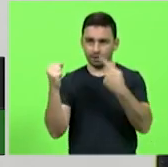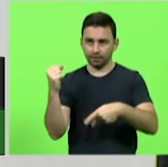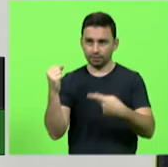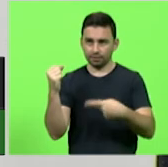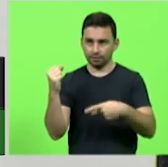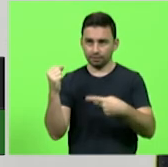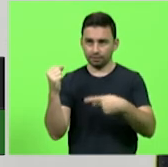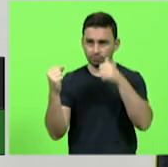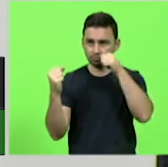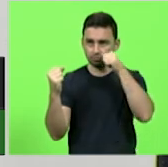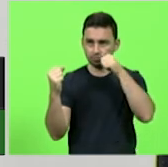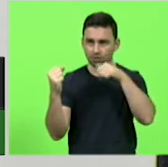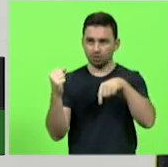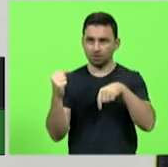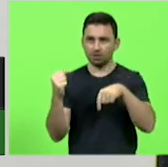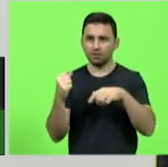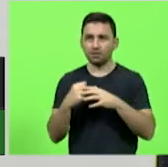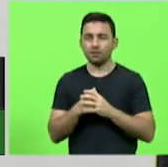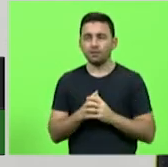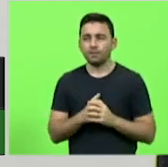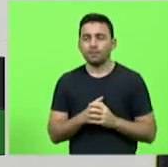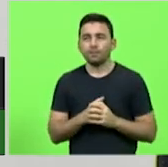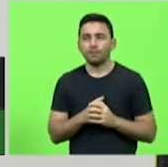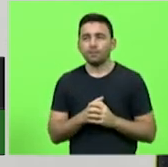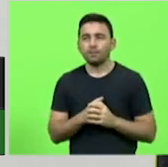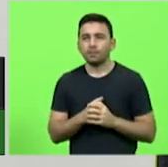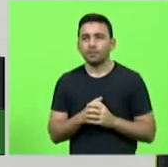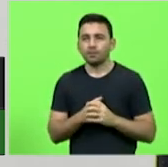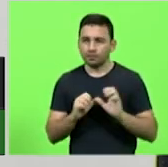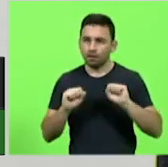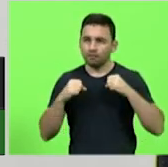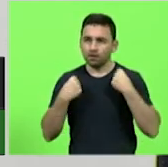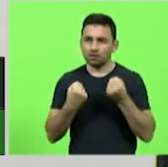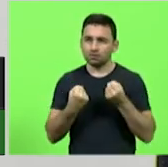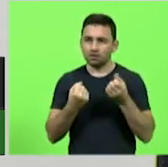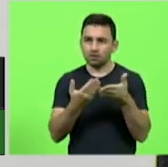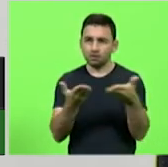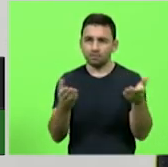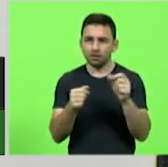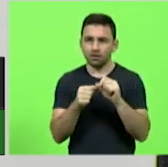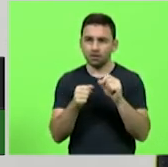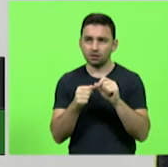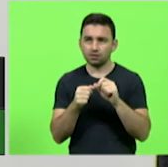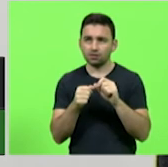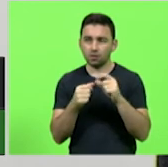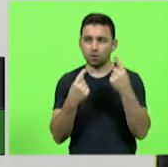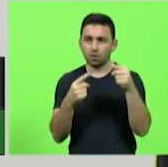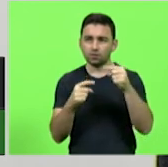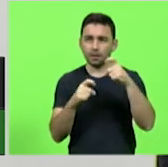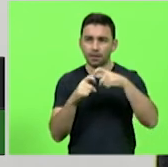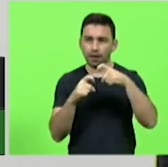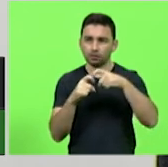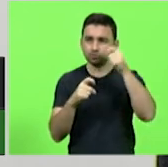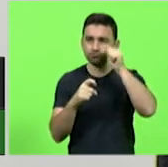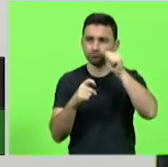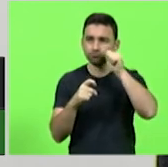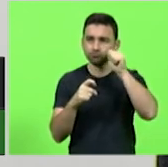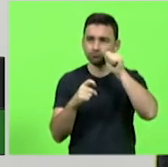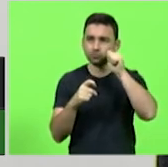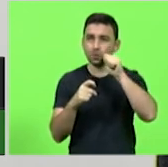se manifestar em defesa do que fizeram com a médica que foi lá e